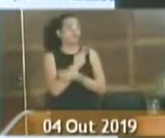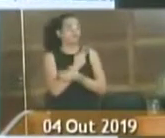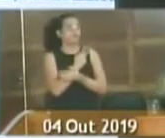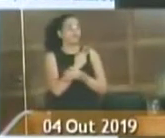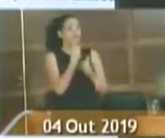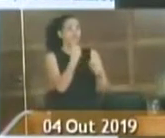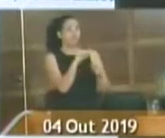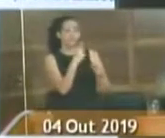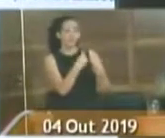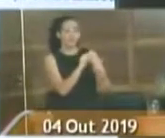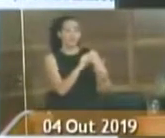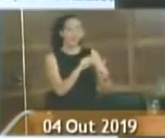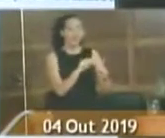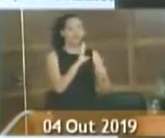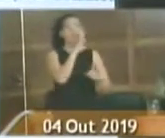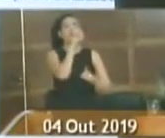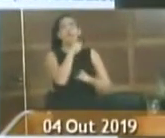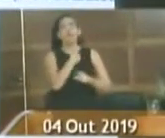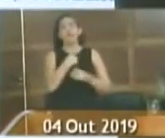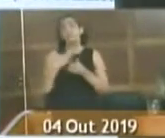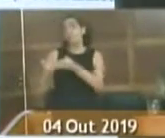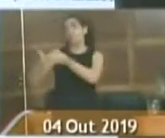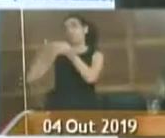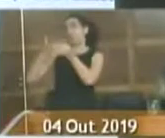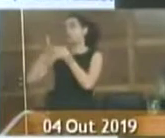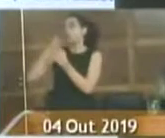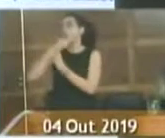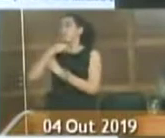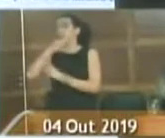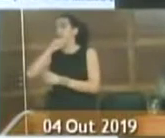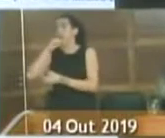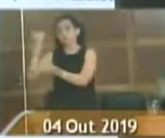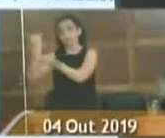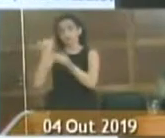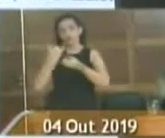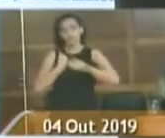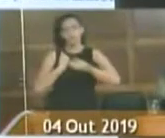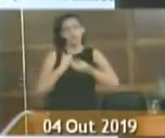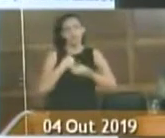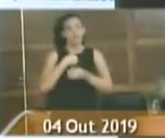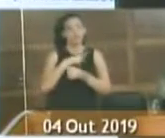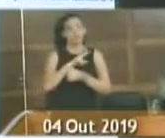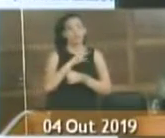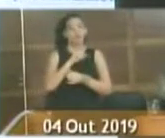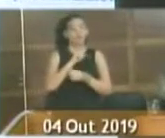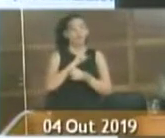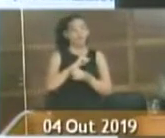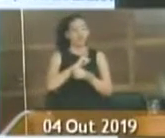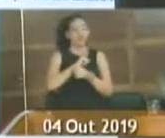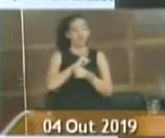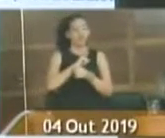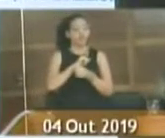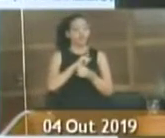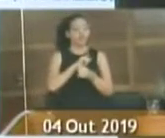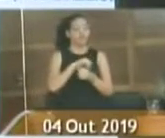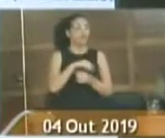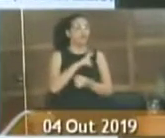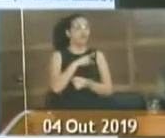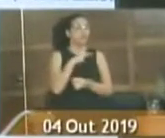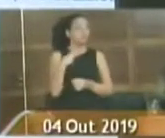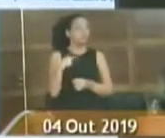os pais, para os responsáveis, passar essa informação para a gente. Então, eu vou fornecer para a tia, né,